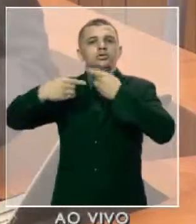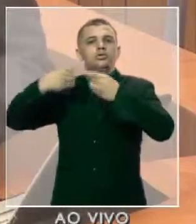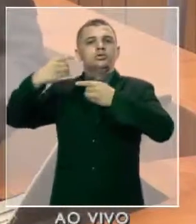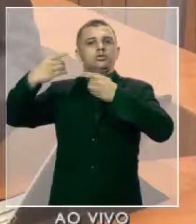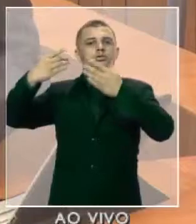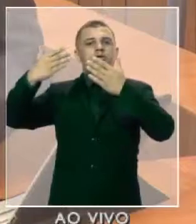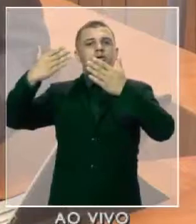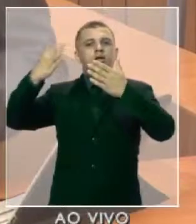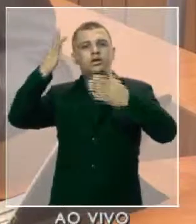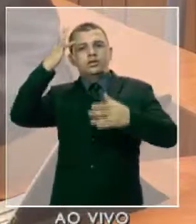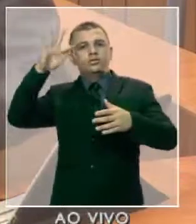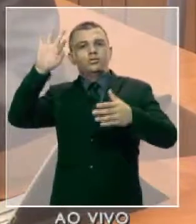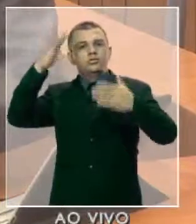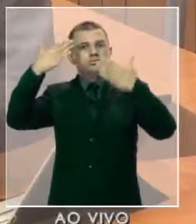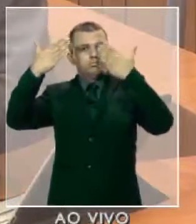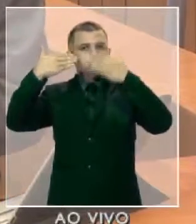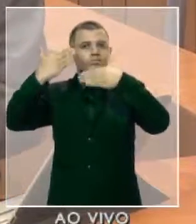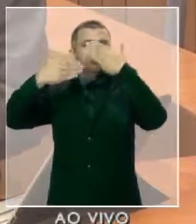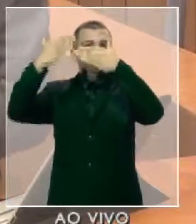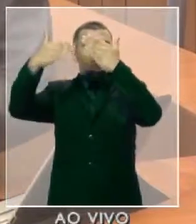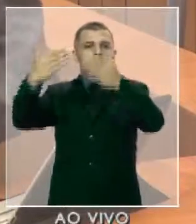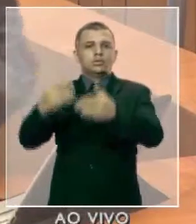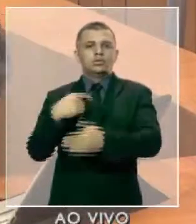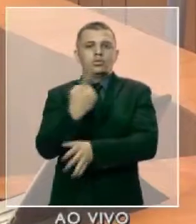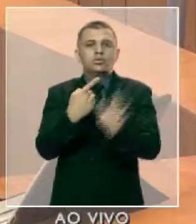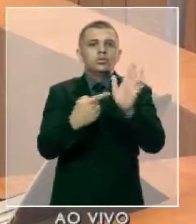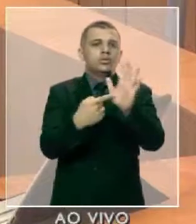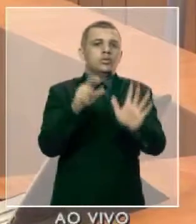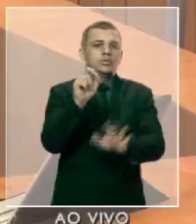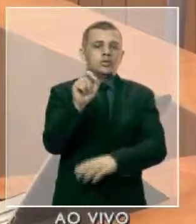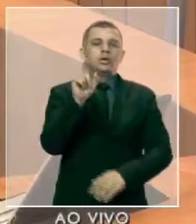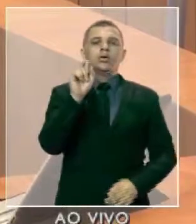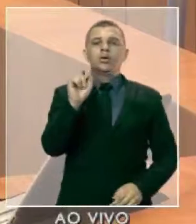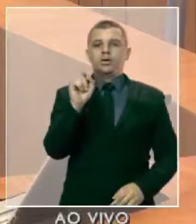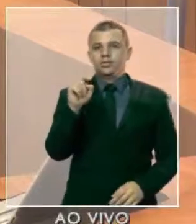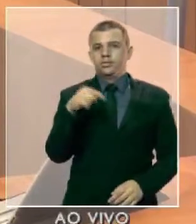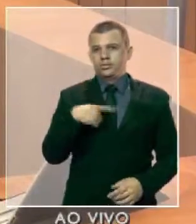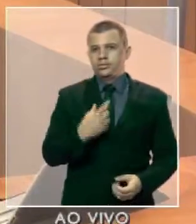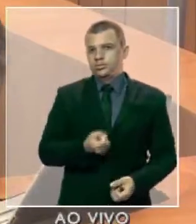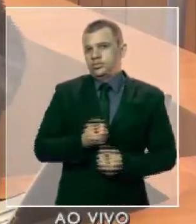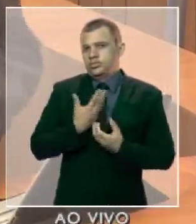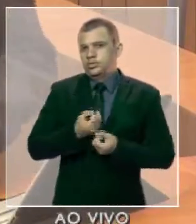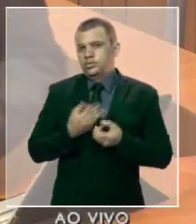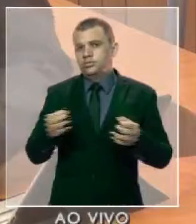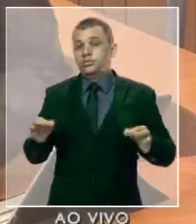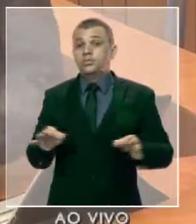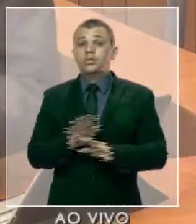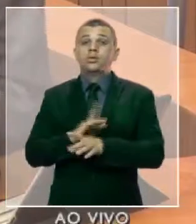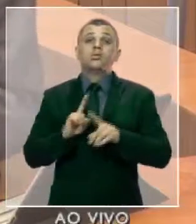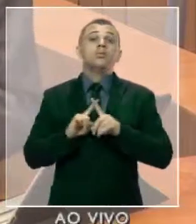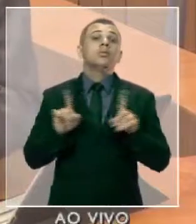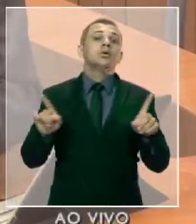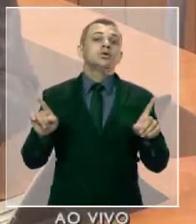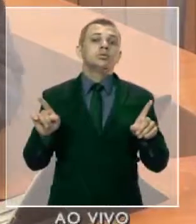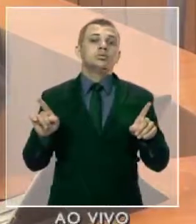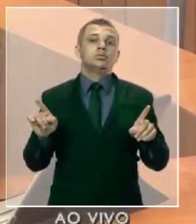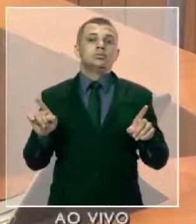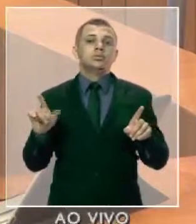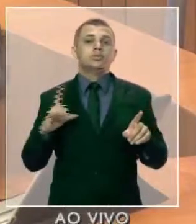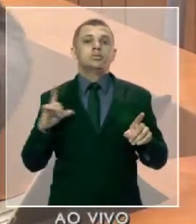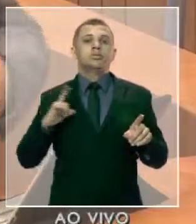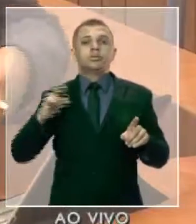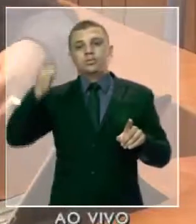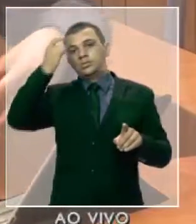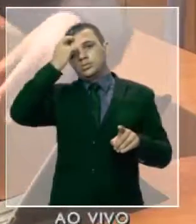nós externamos que, por mais que a poesia ela cesse, fica certamente a razão que